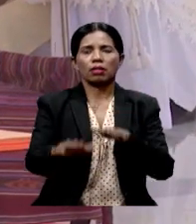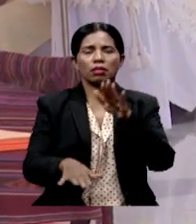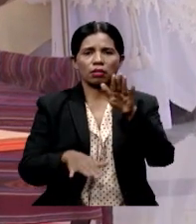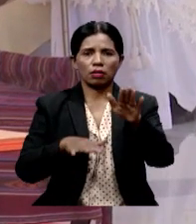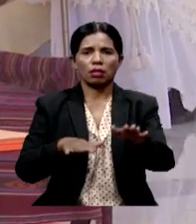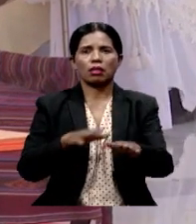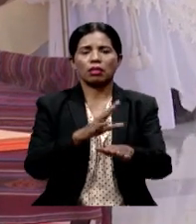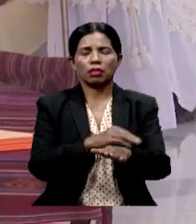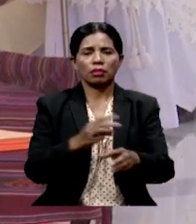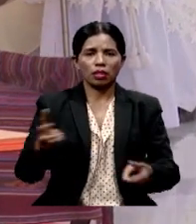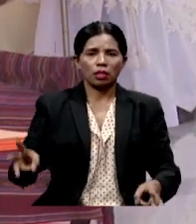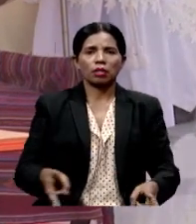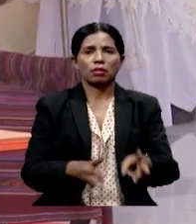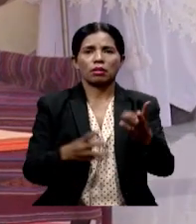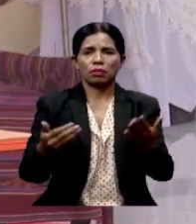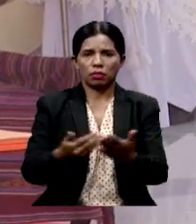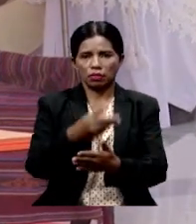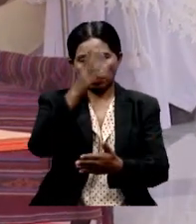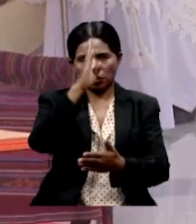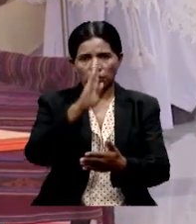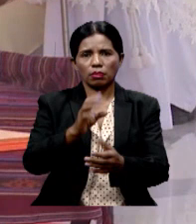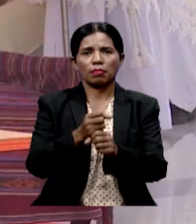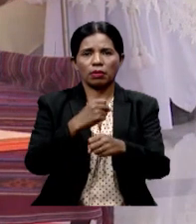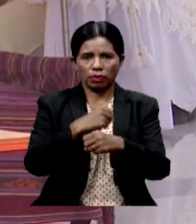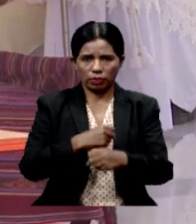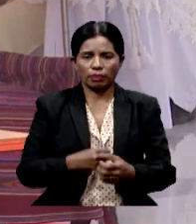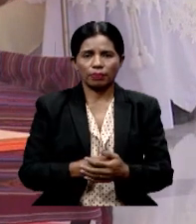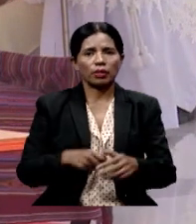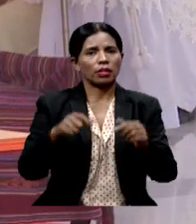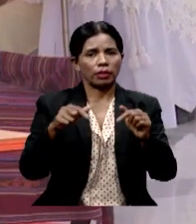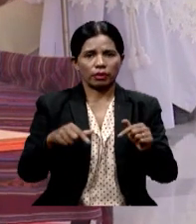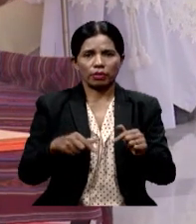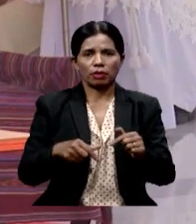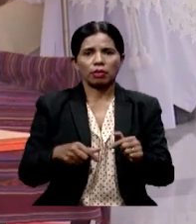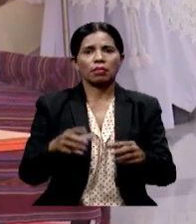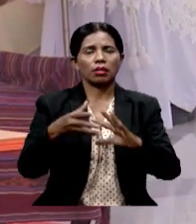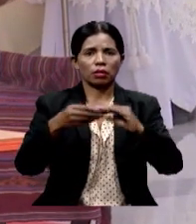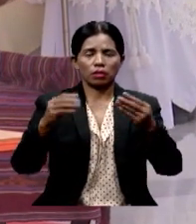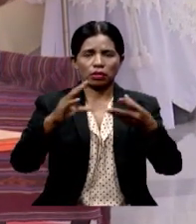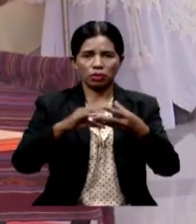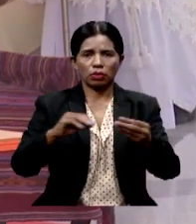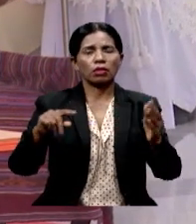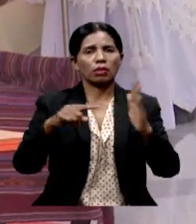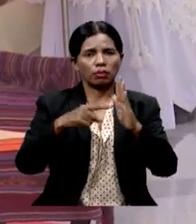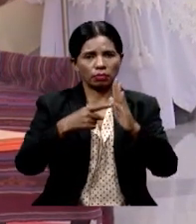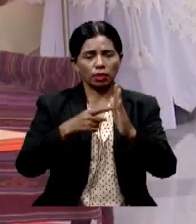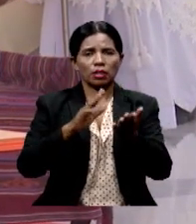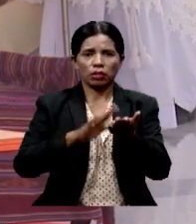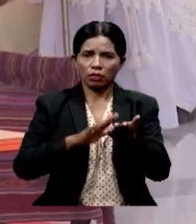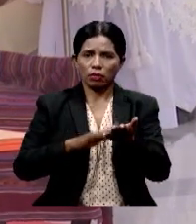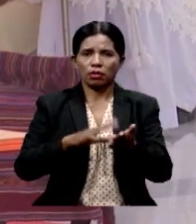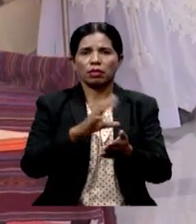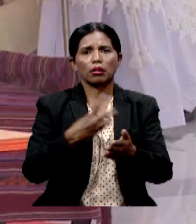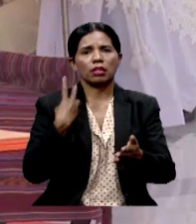percurso cada lanfong de maroma grasi magia. Ia ne mag história vocação hahu. Ane sa itahare